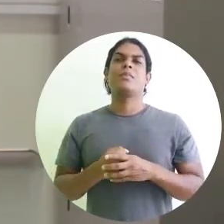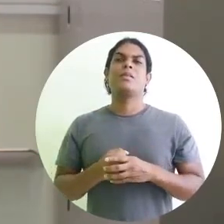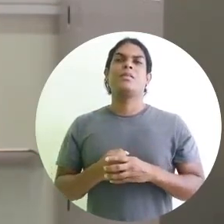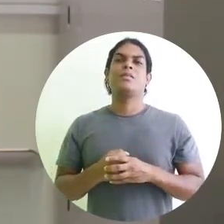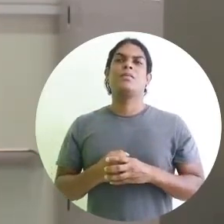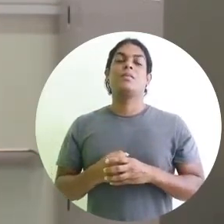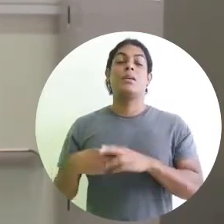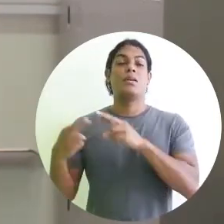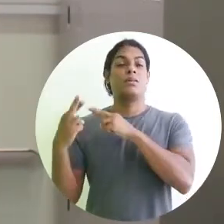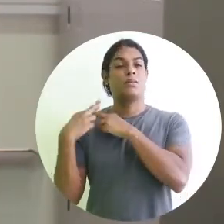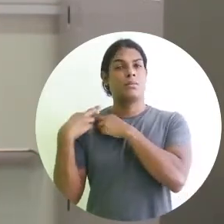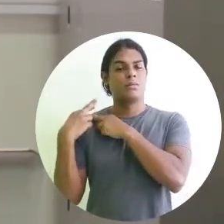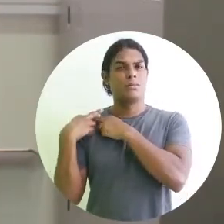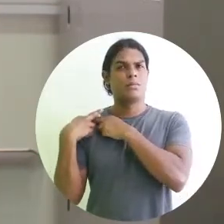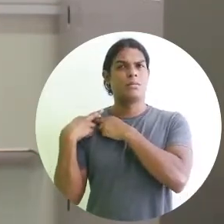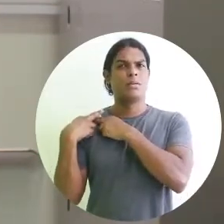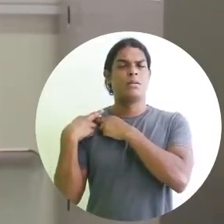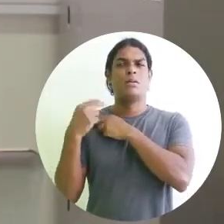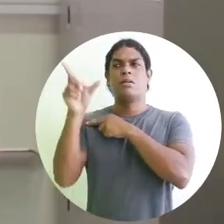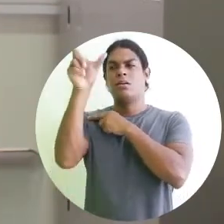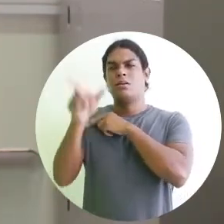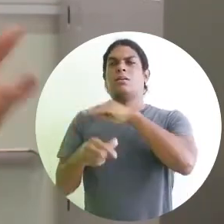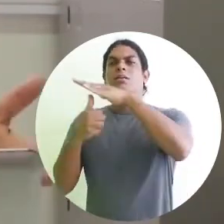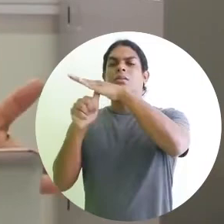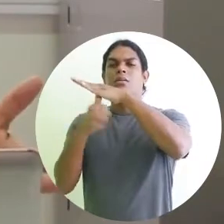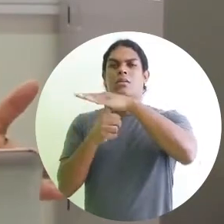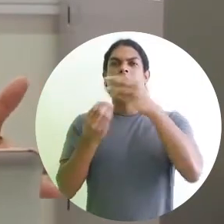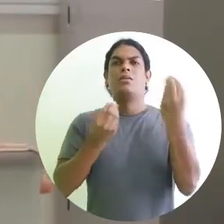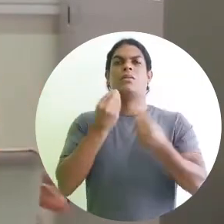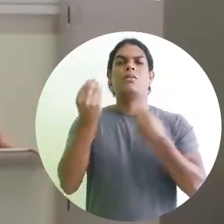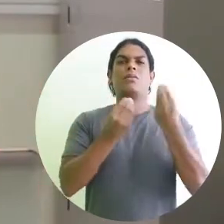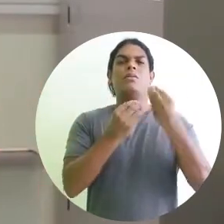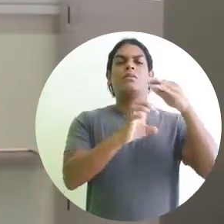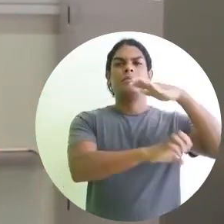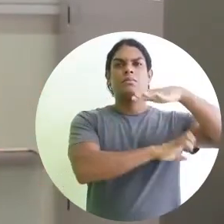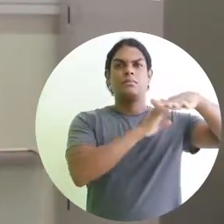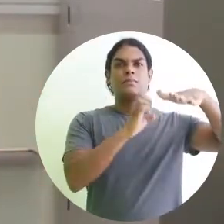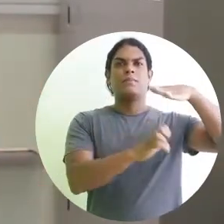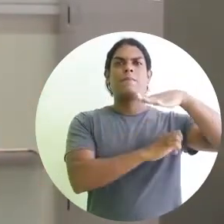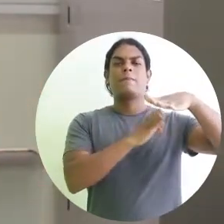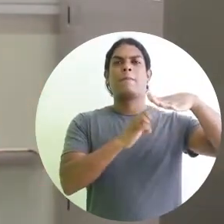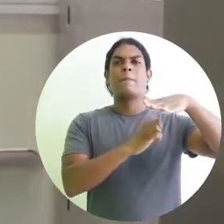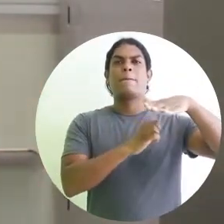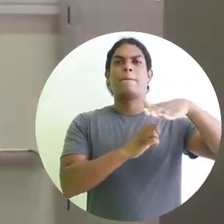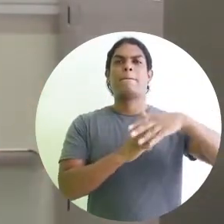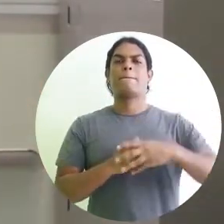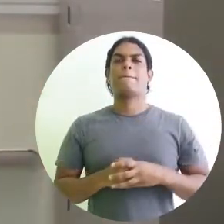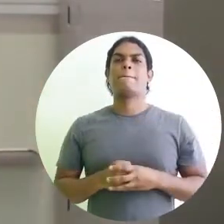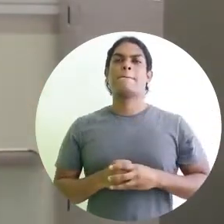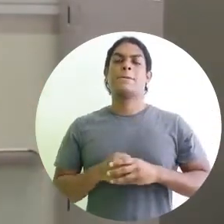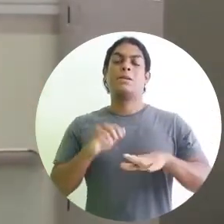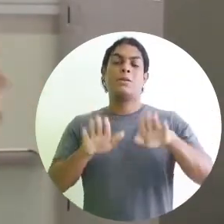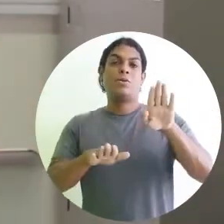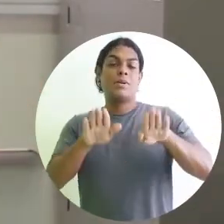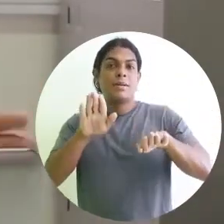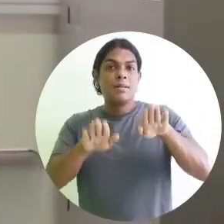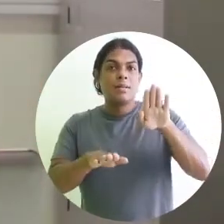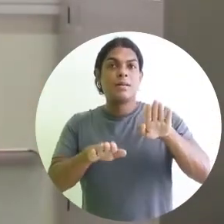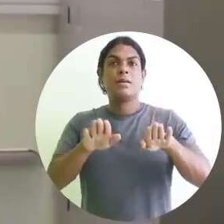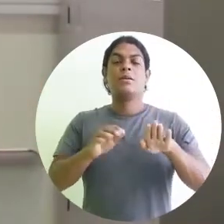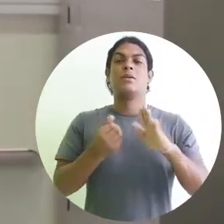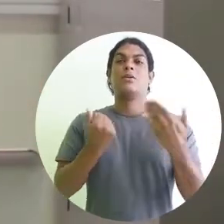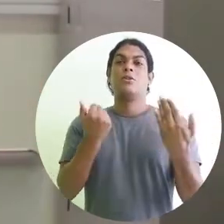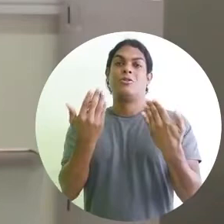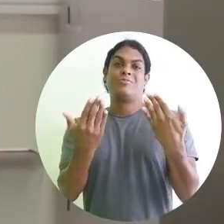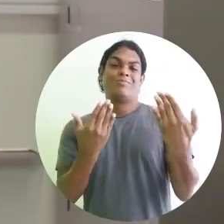tanto responsabilidade para o exportador quanto para o importador. Então há um equilíbrio entre